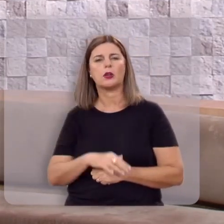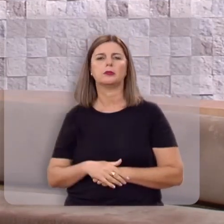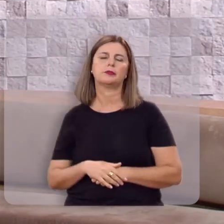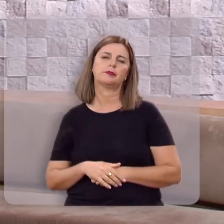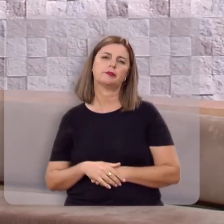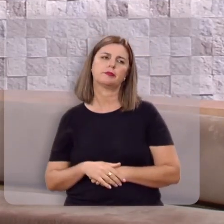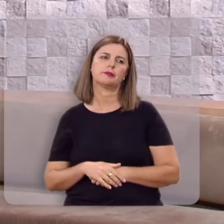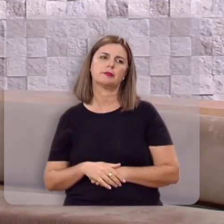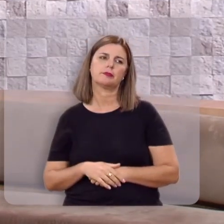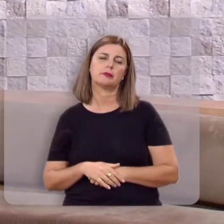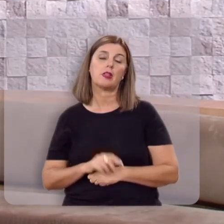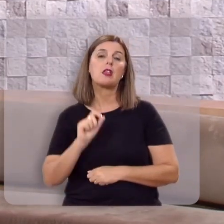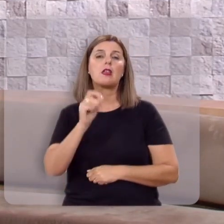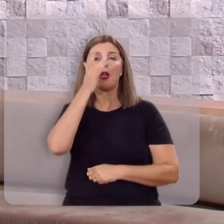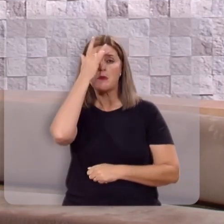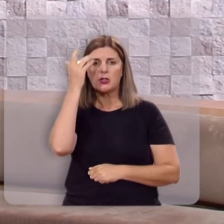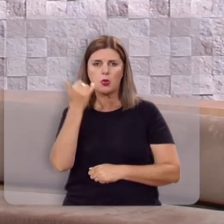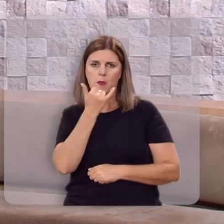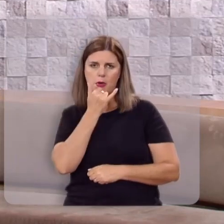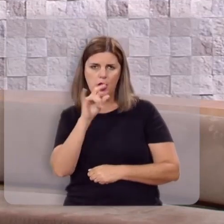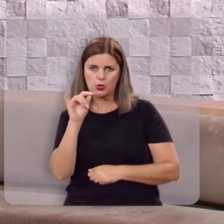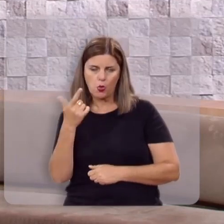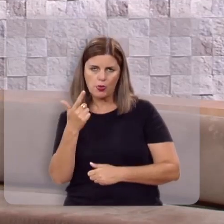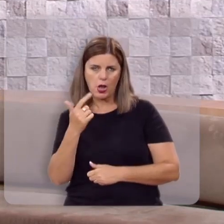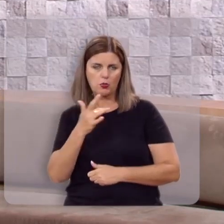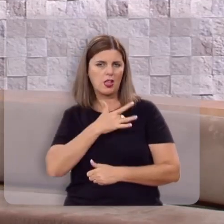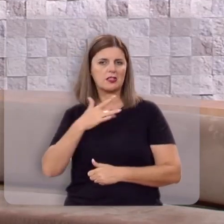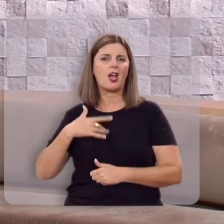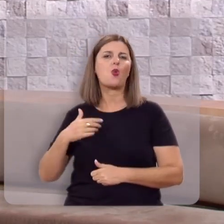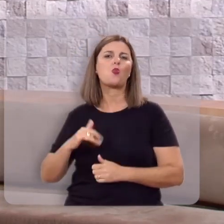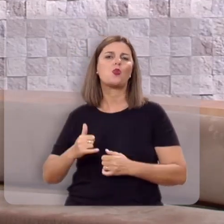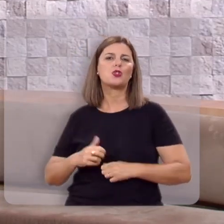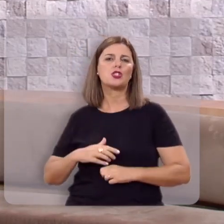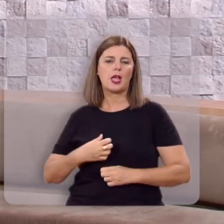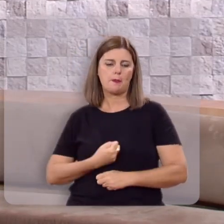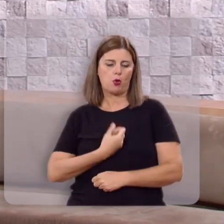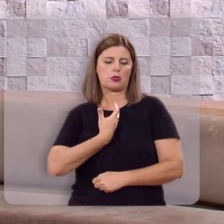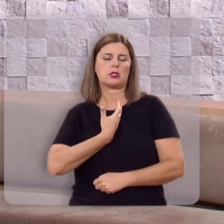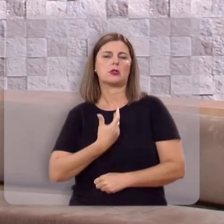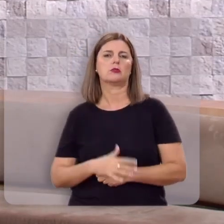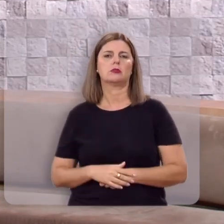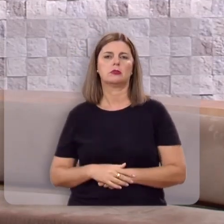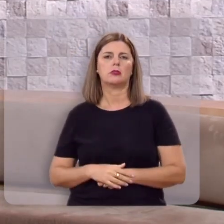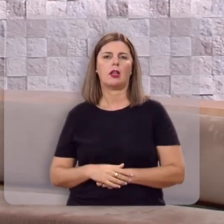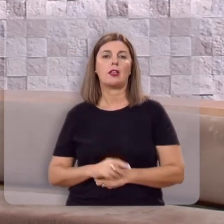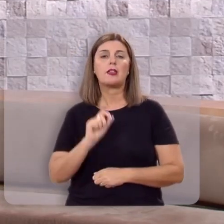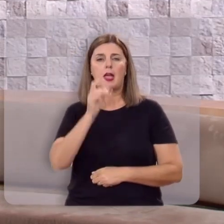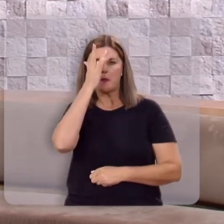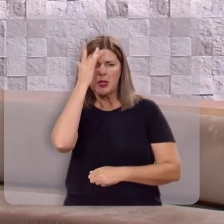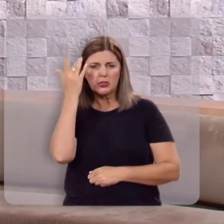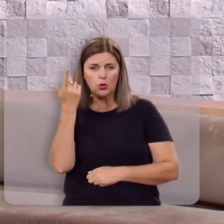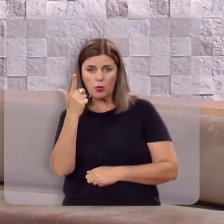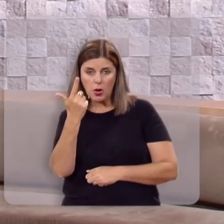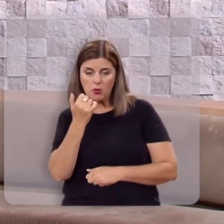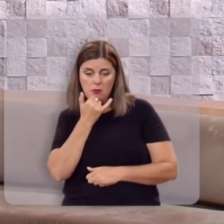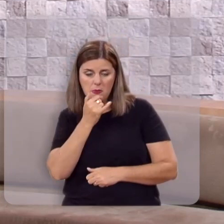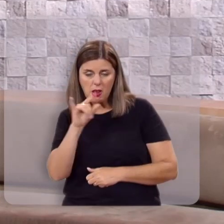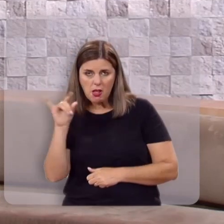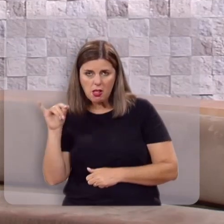Perdoar. Quem não perdoa não tem saúde emocional. Quem não perdoa vive